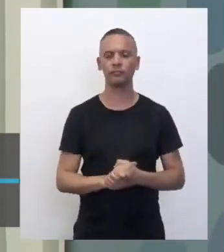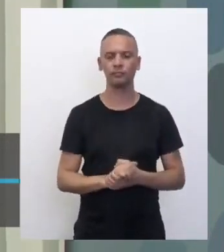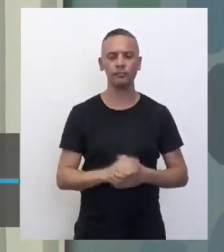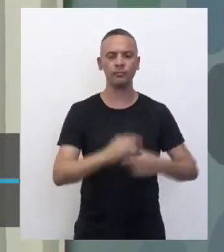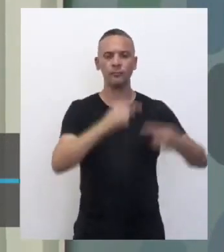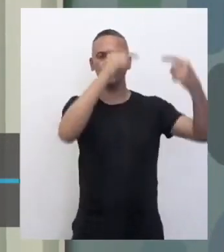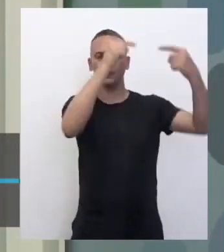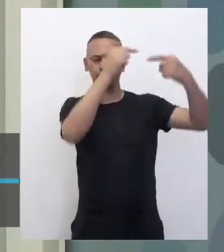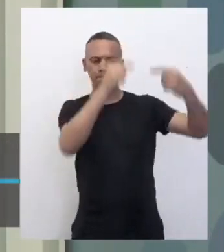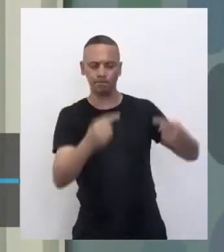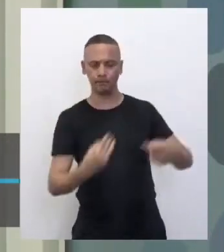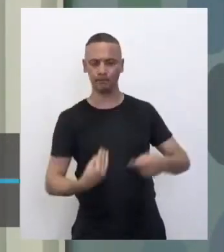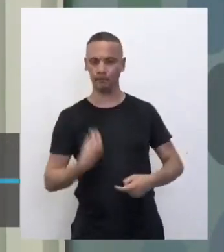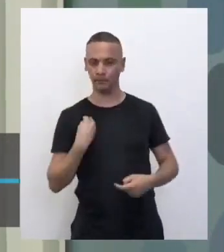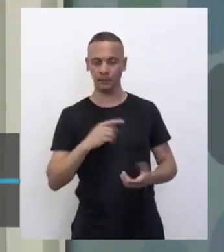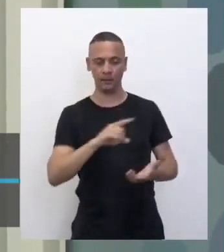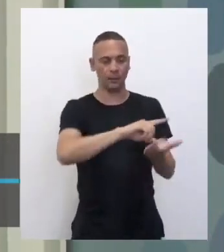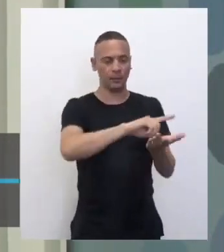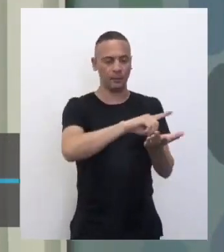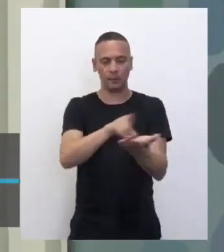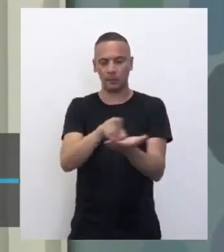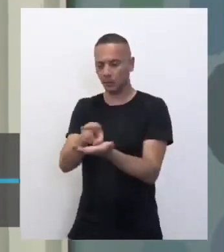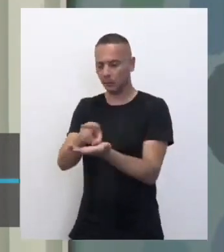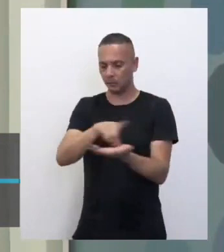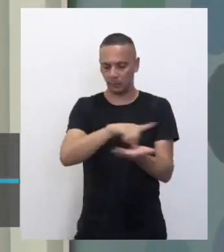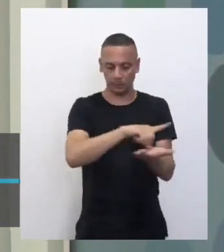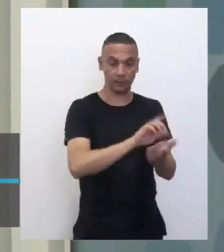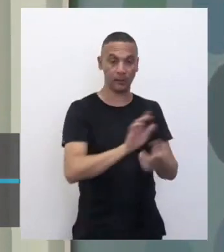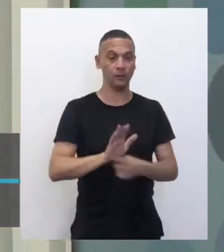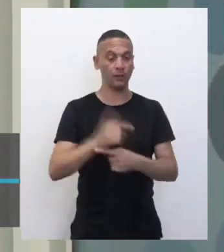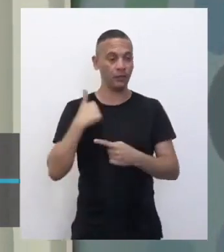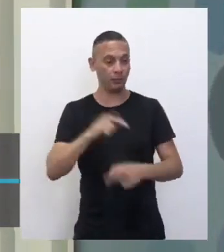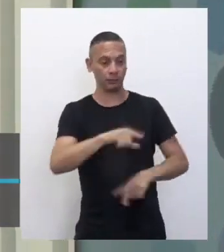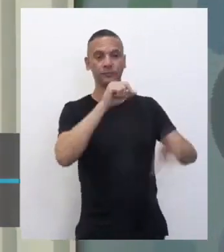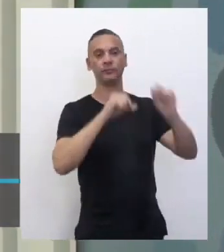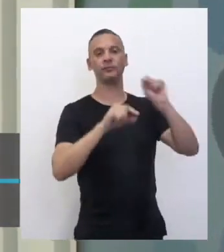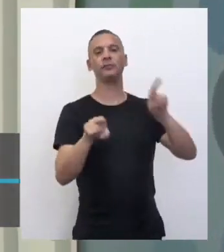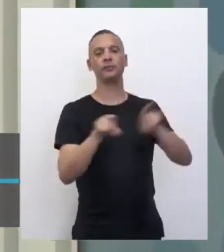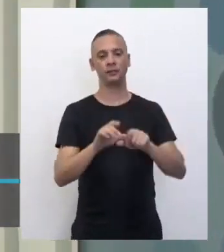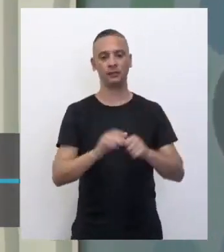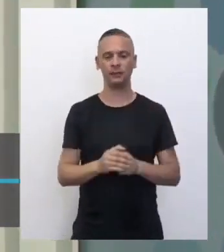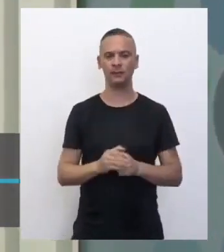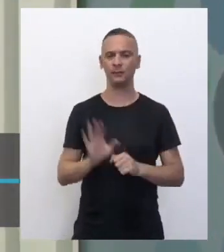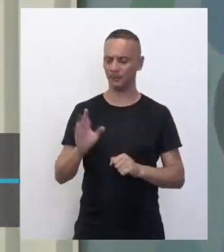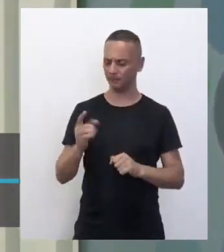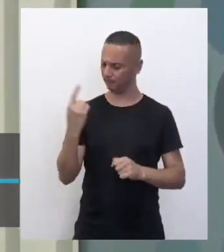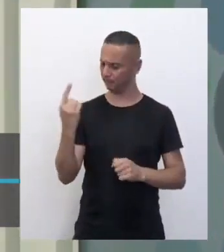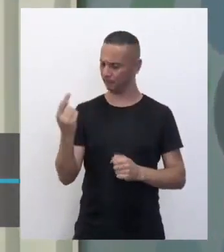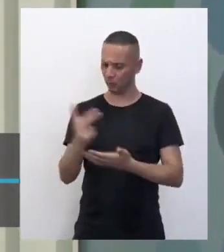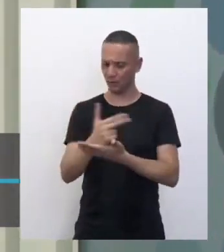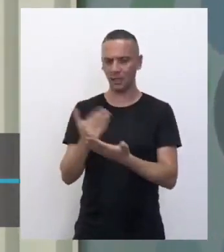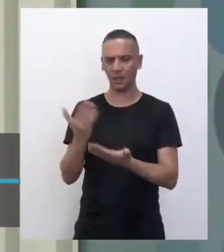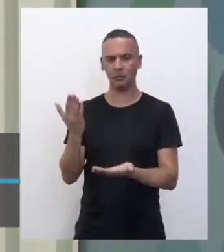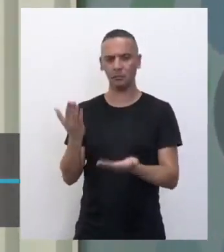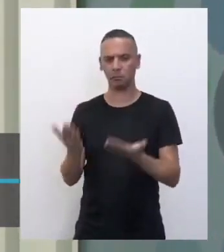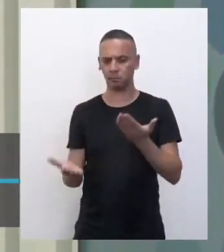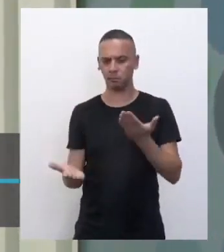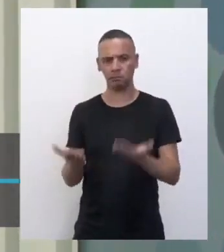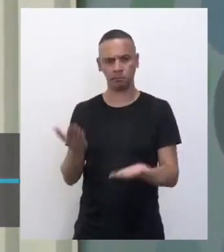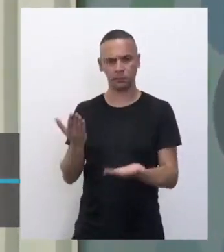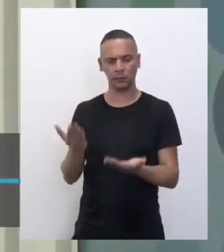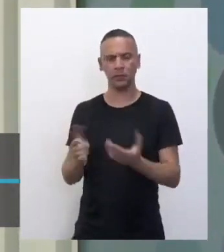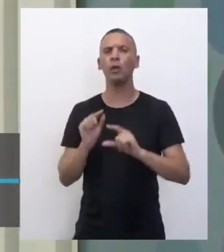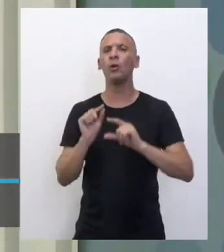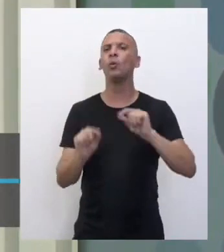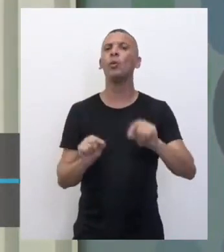vida, a bússola traz essa ideia dos princípios que eu possuo. A balança, por sua vez, ela traz também, além